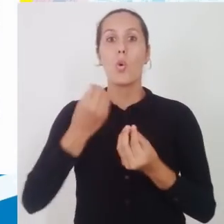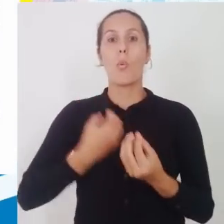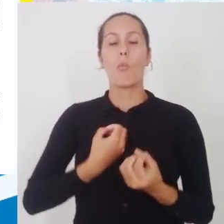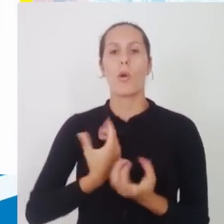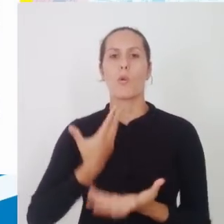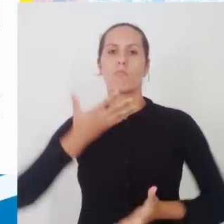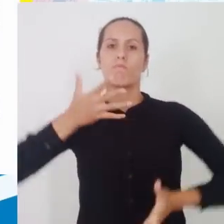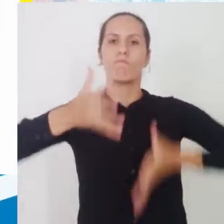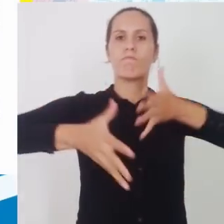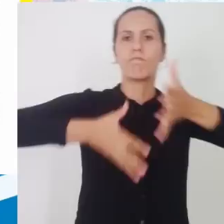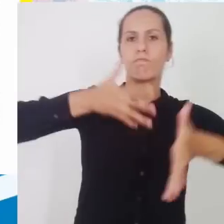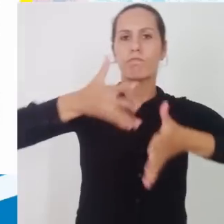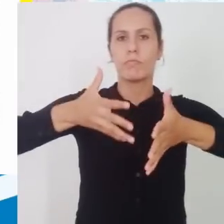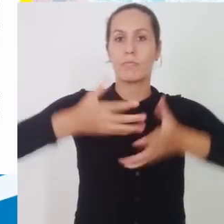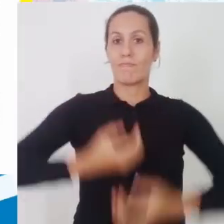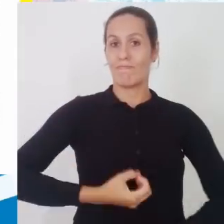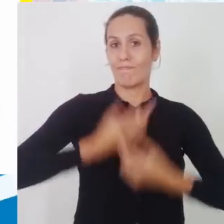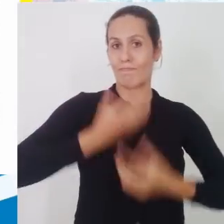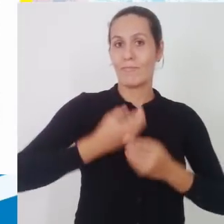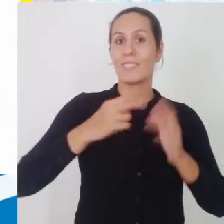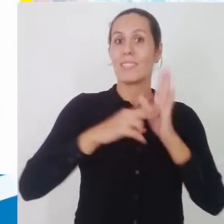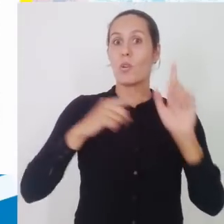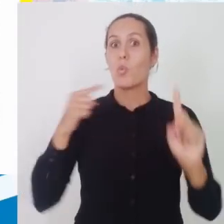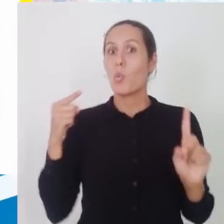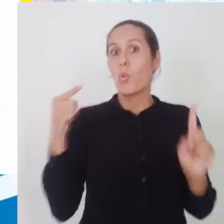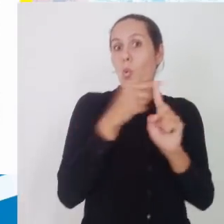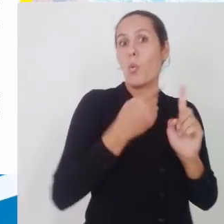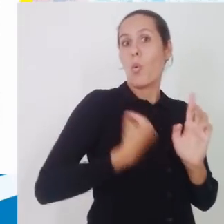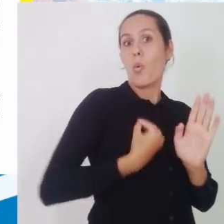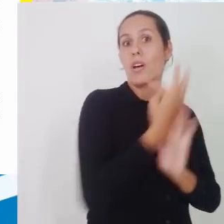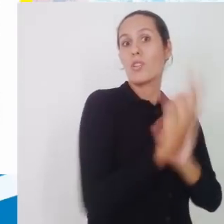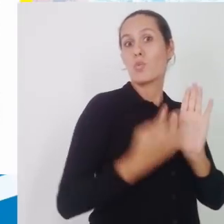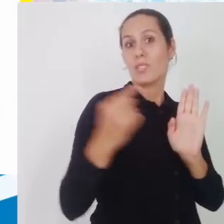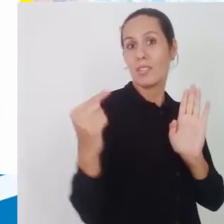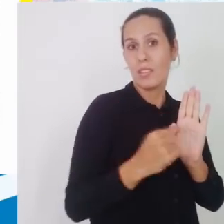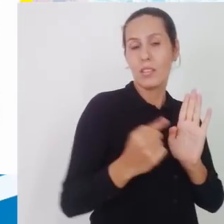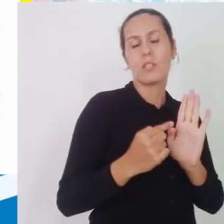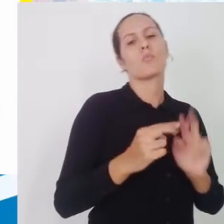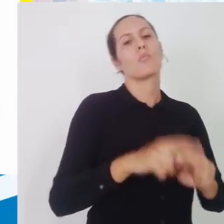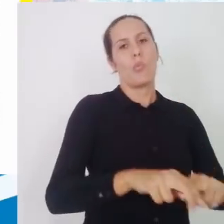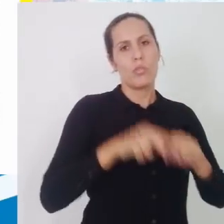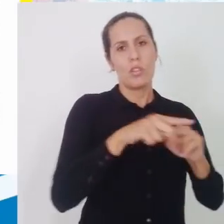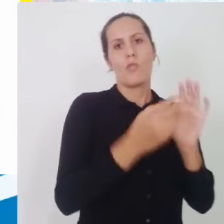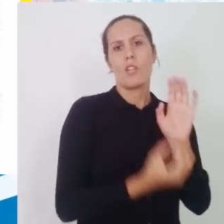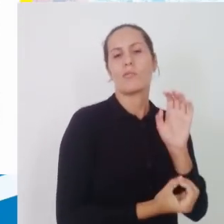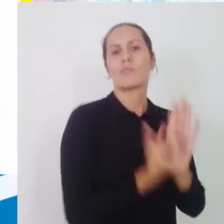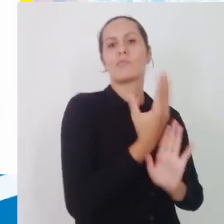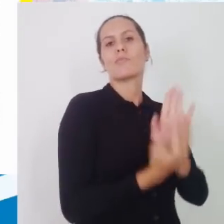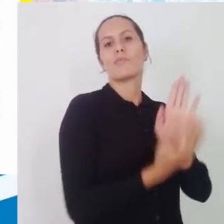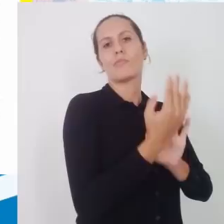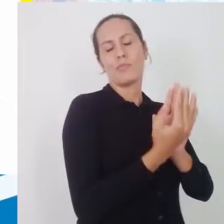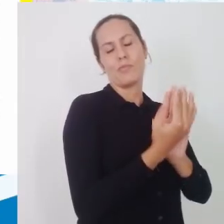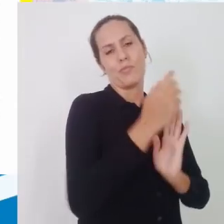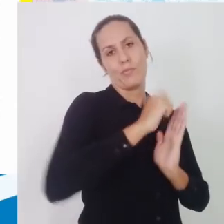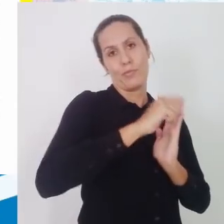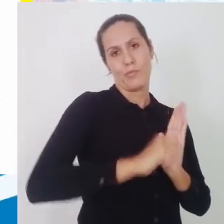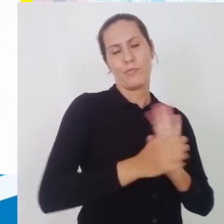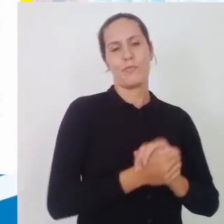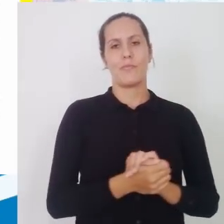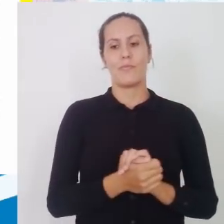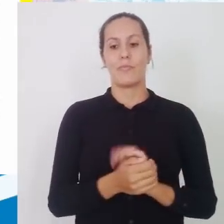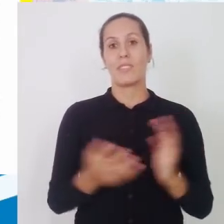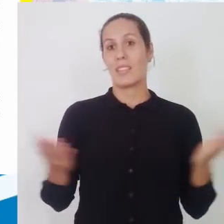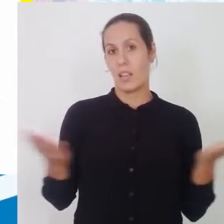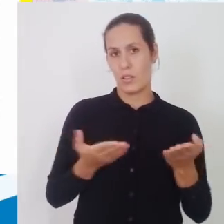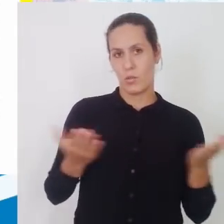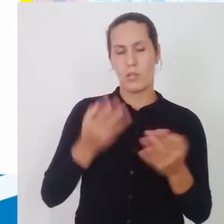tentar aplicar essas 3 perguntinhas a alguns textos diferentes. O primeiro deles é uma notícia que vai aparecer para